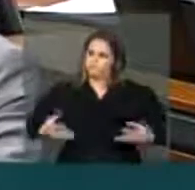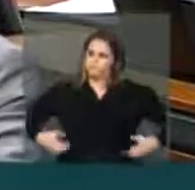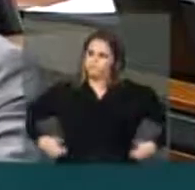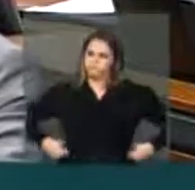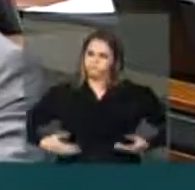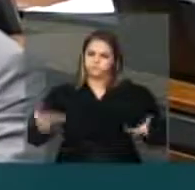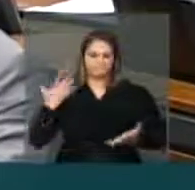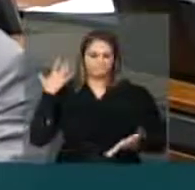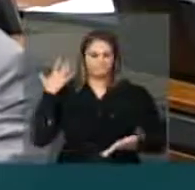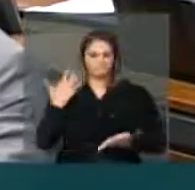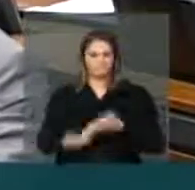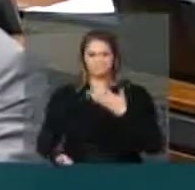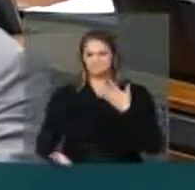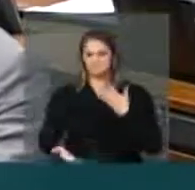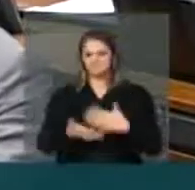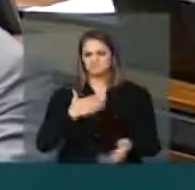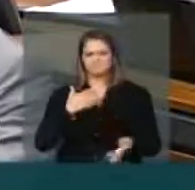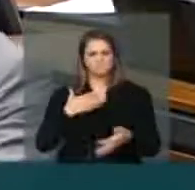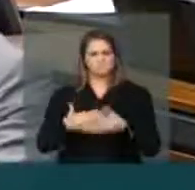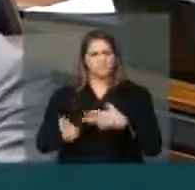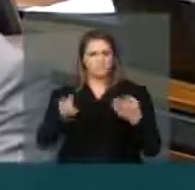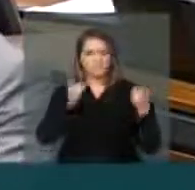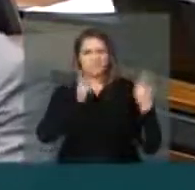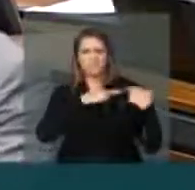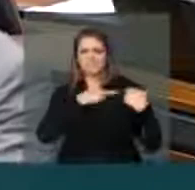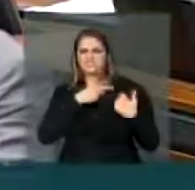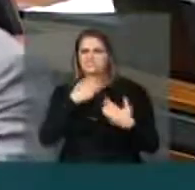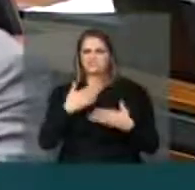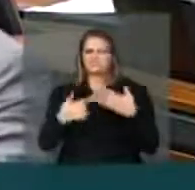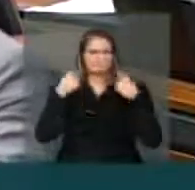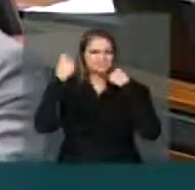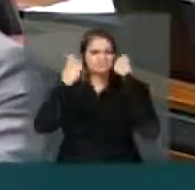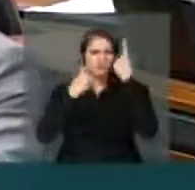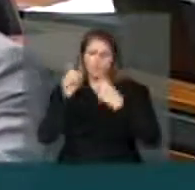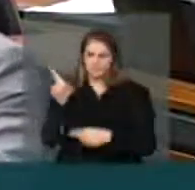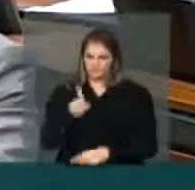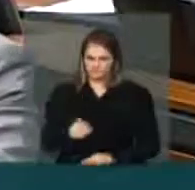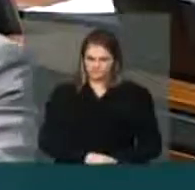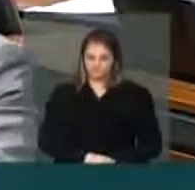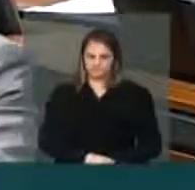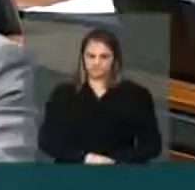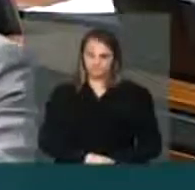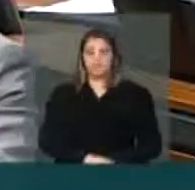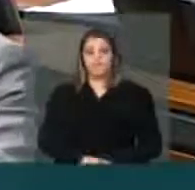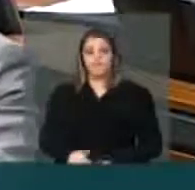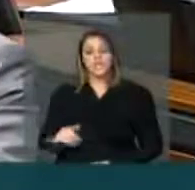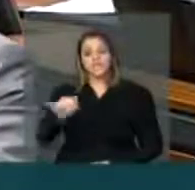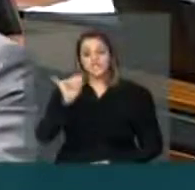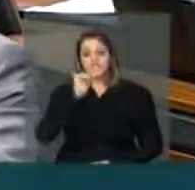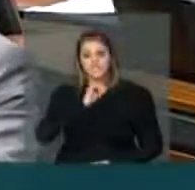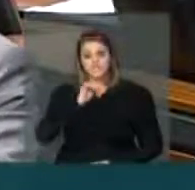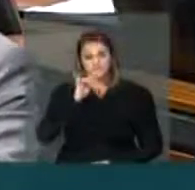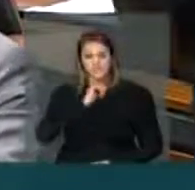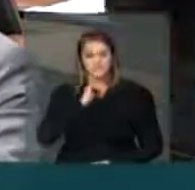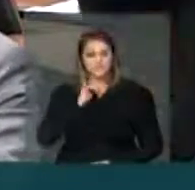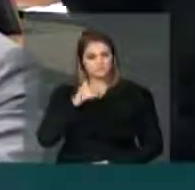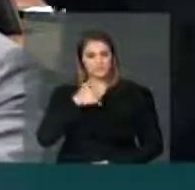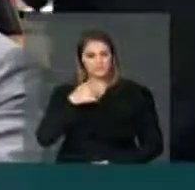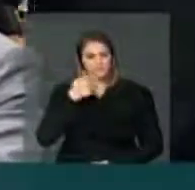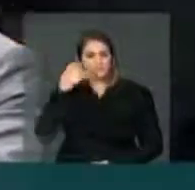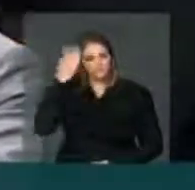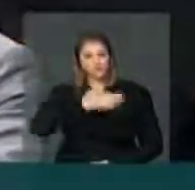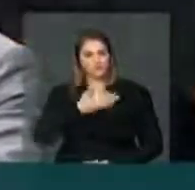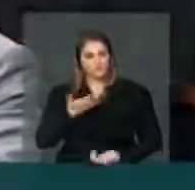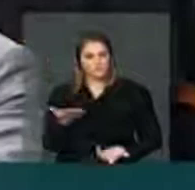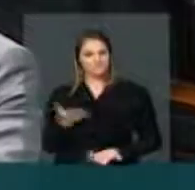fiscal. Eu tenho aqui, senhor ministro, apenas para ilustrar o que eu estou dizendo,